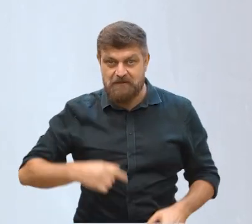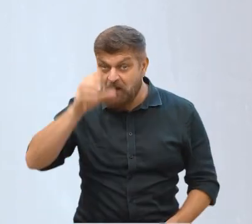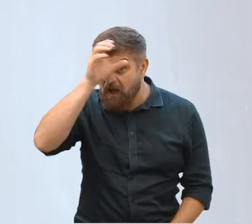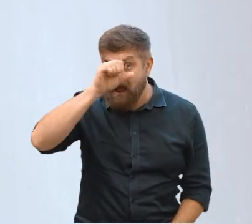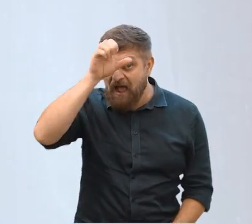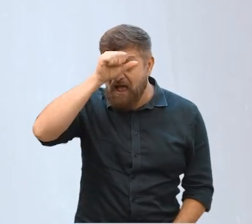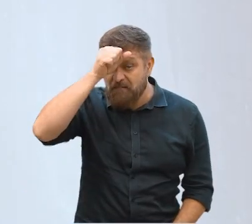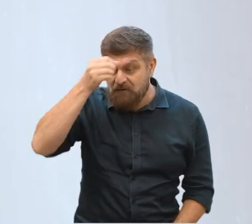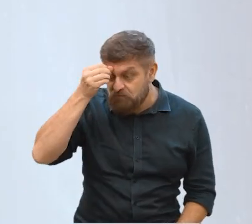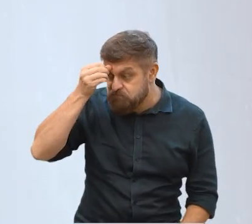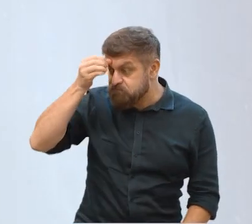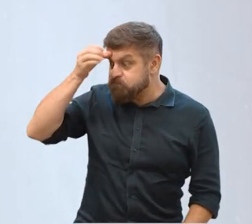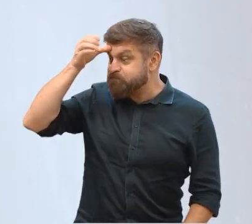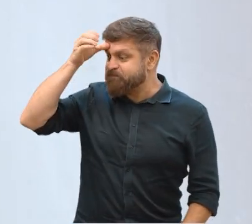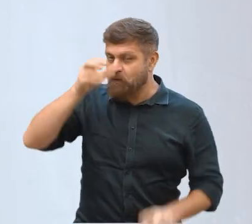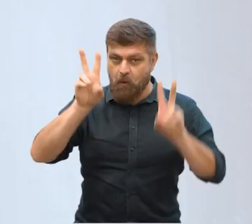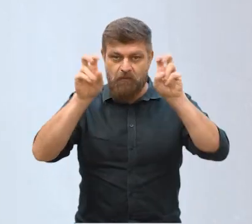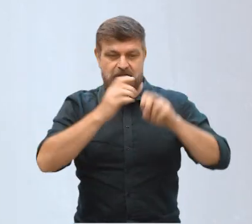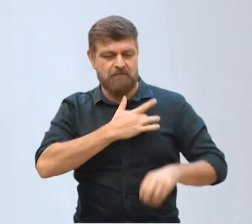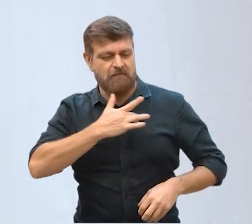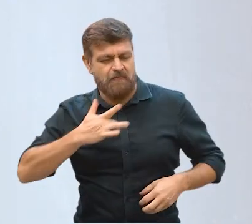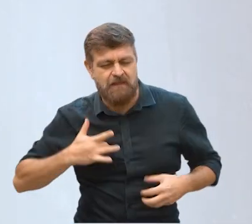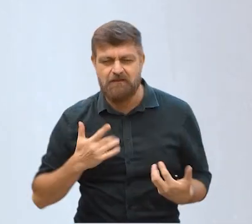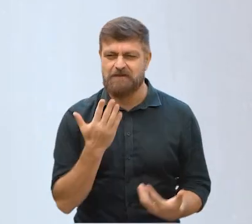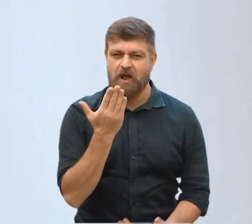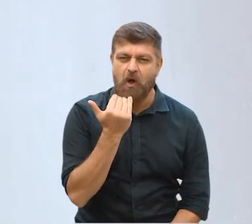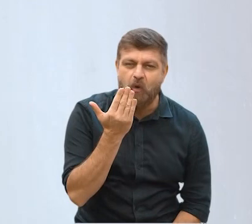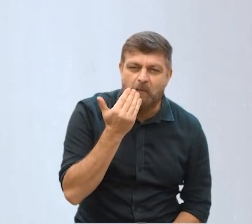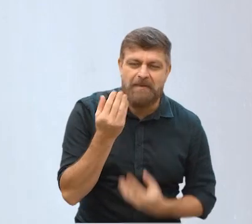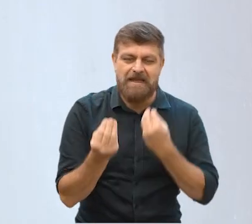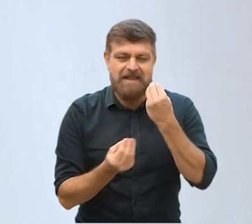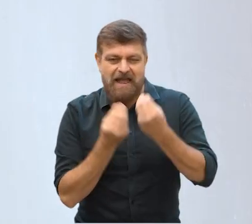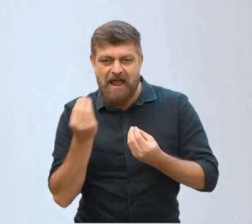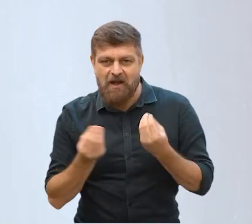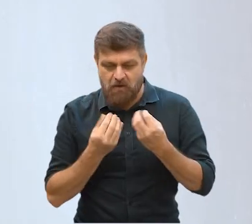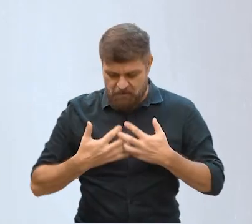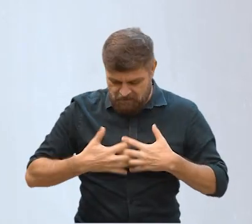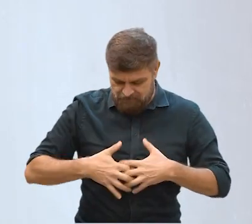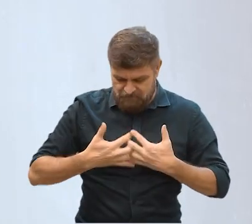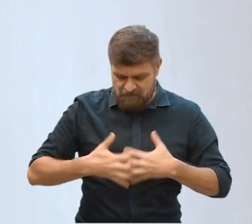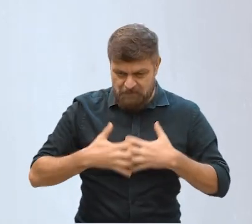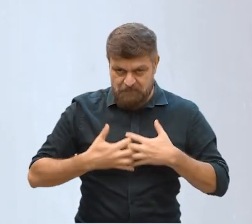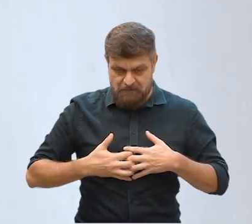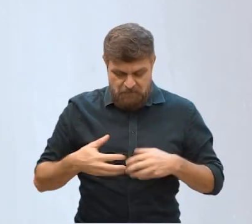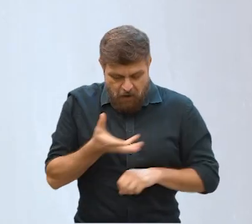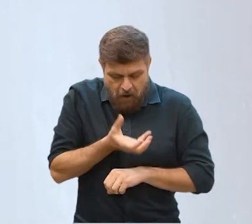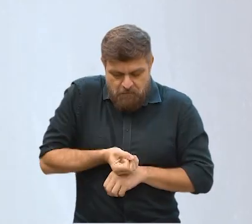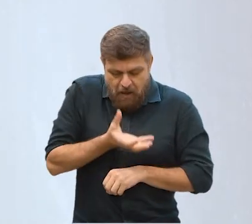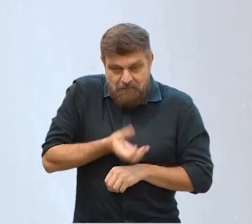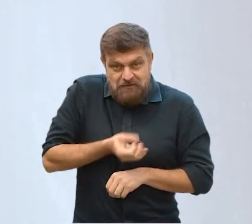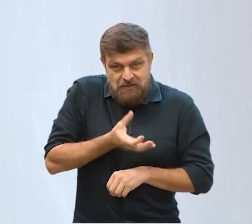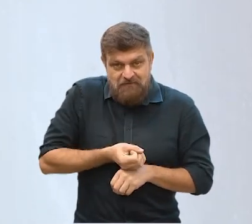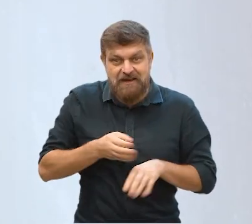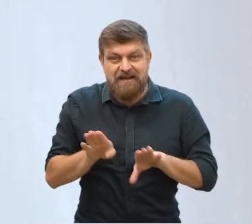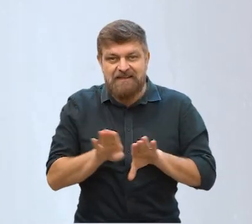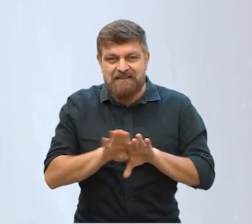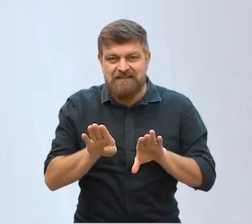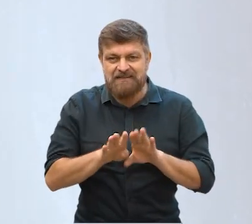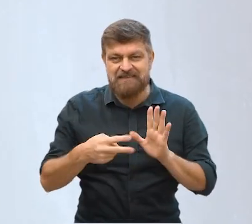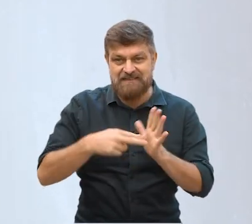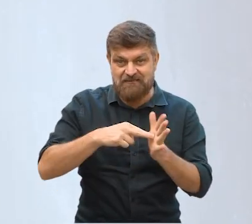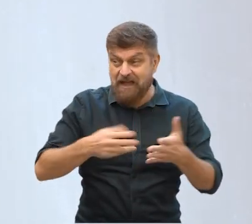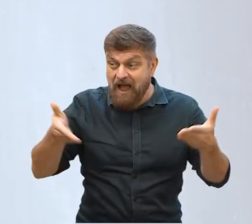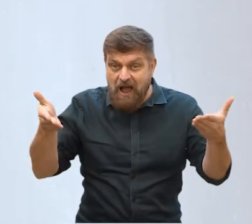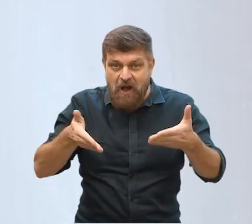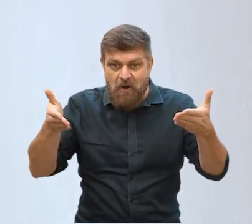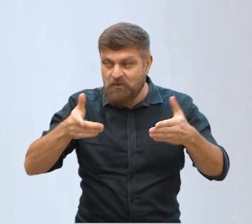Então, aprenda mais sobre a sua saúde, sobre os alimentos, sobre como eles são absorvidos e aproveitados pelo organismo. Ou